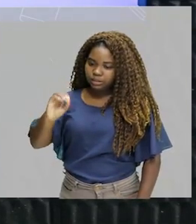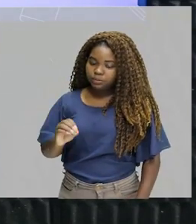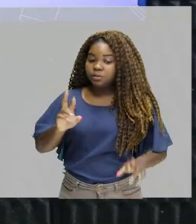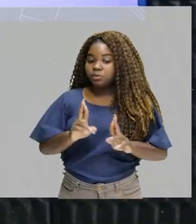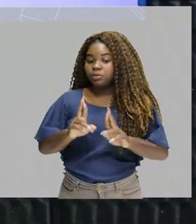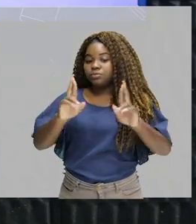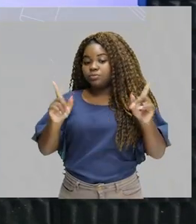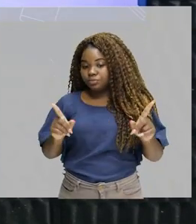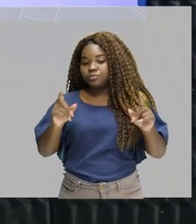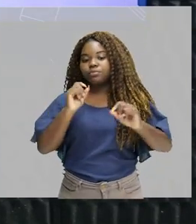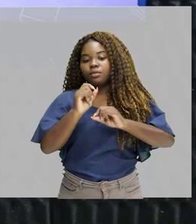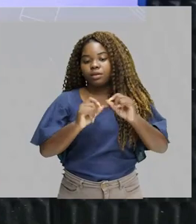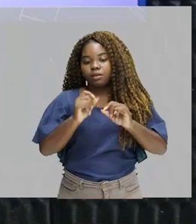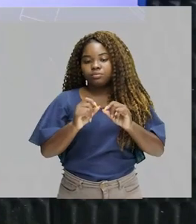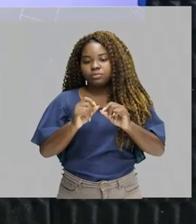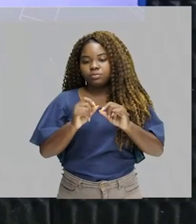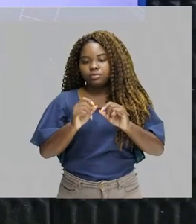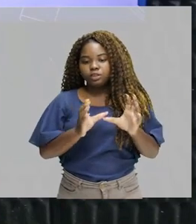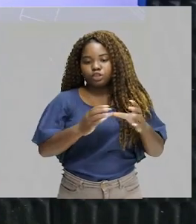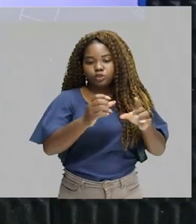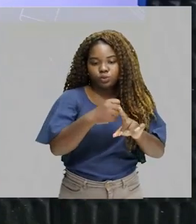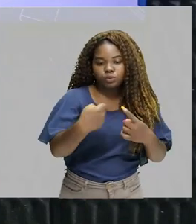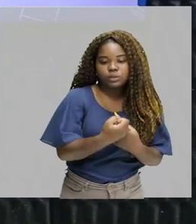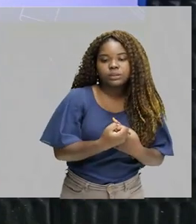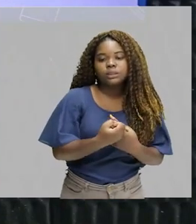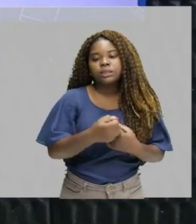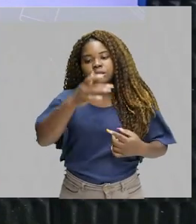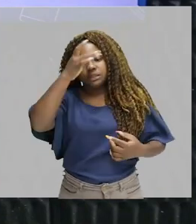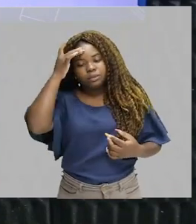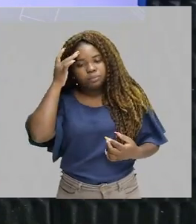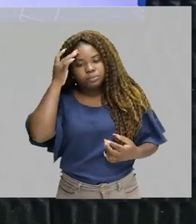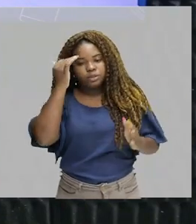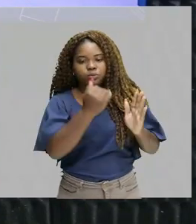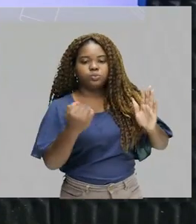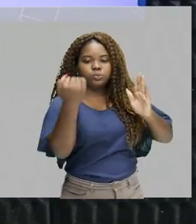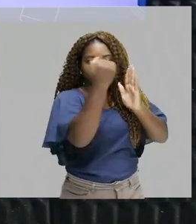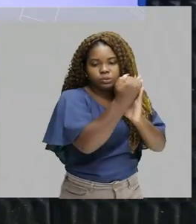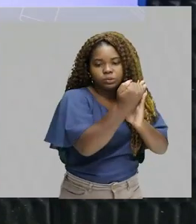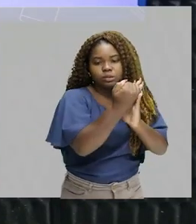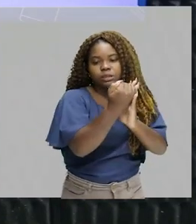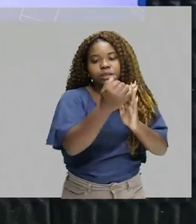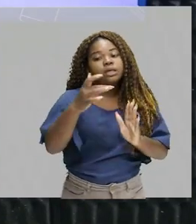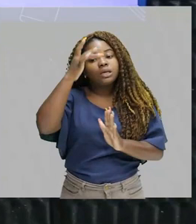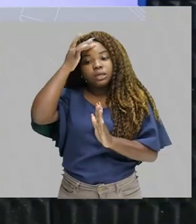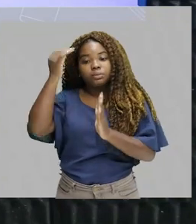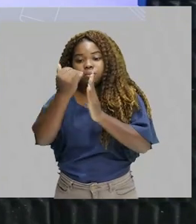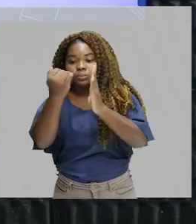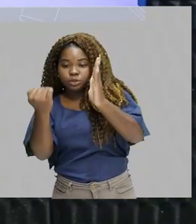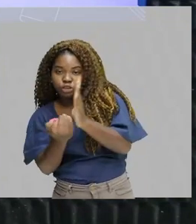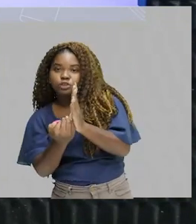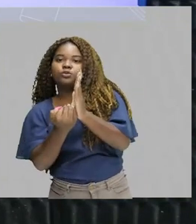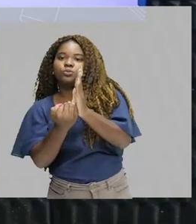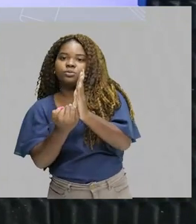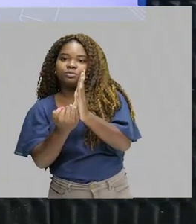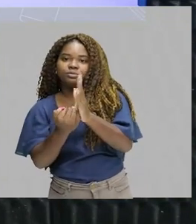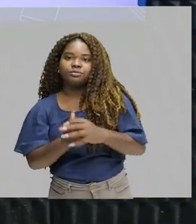diferença né de classes entre dominantes e dominados uma relação antagônica entre a